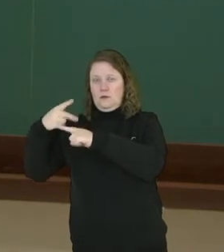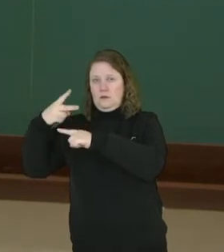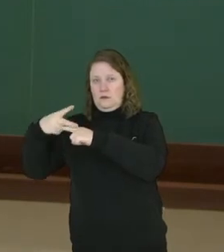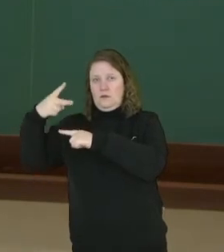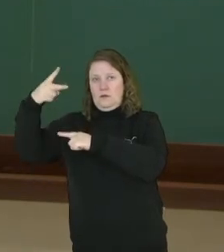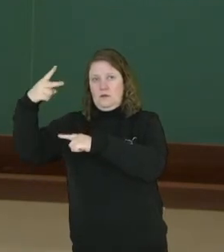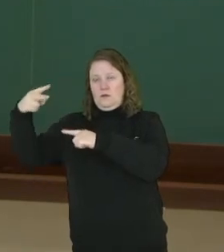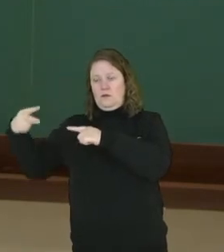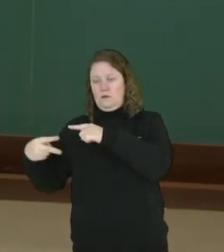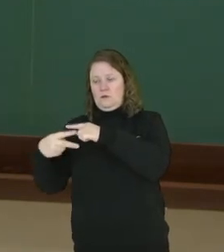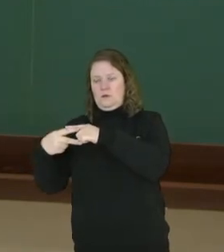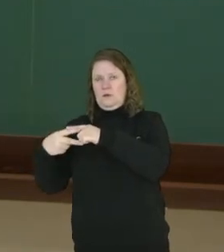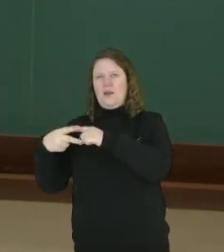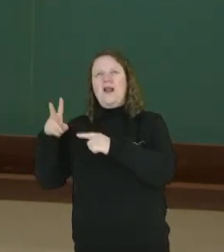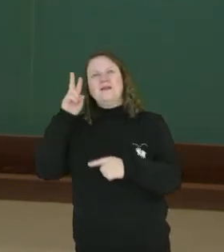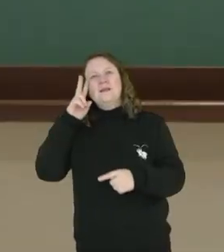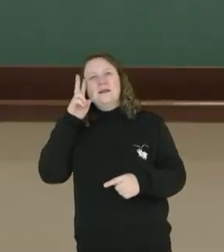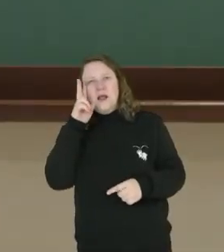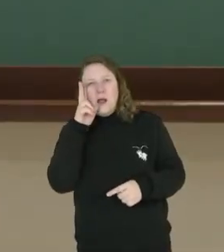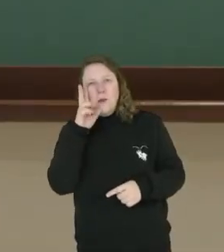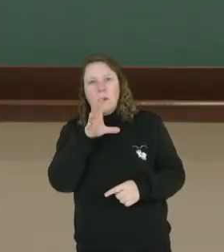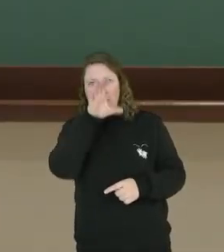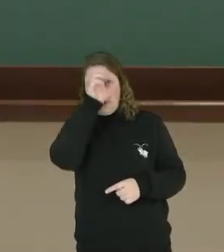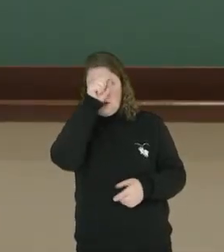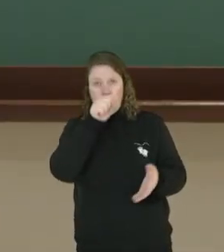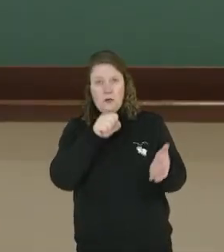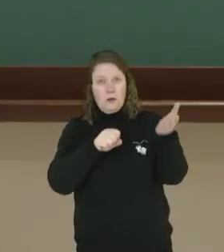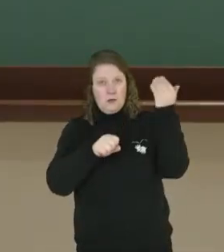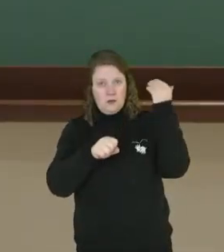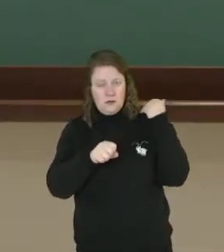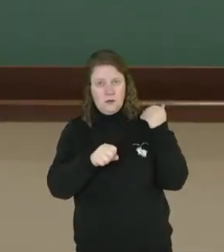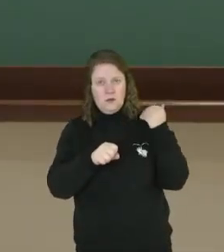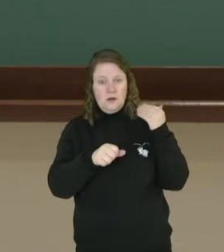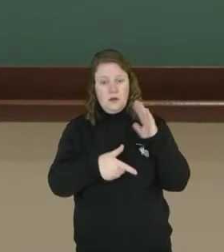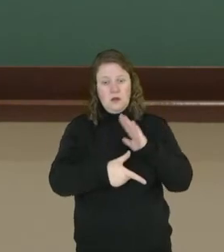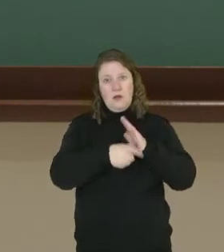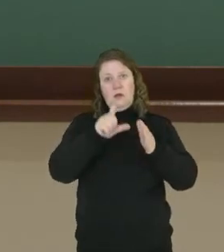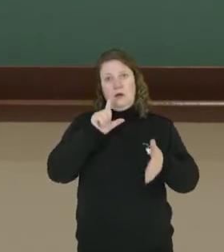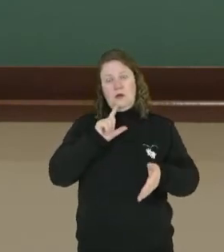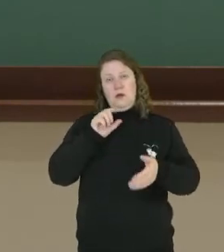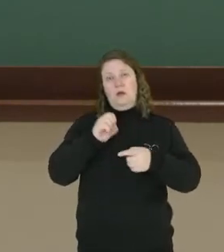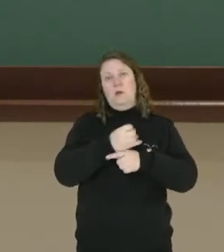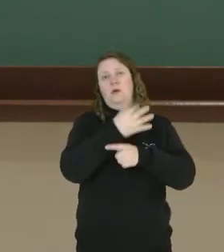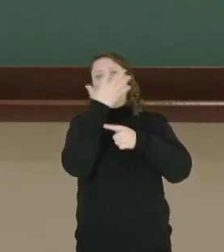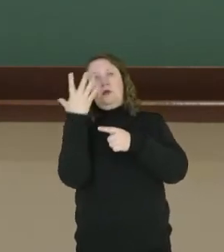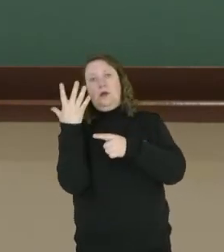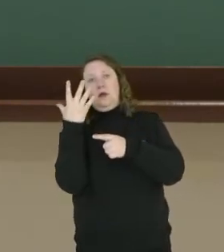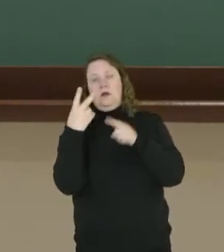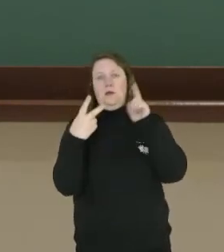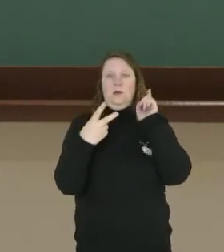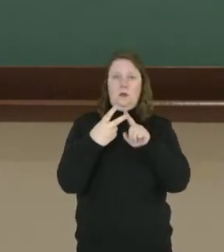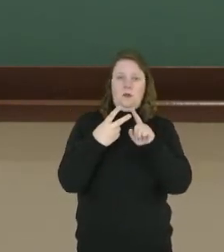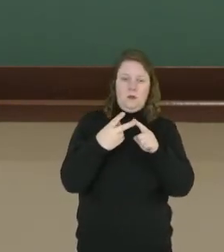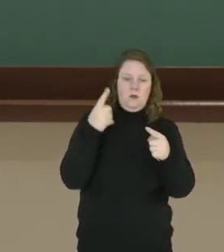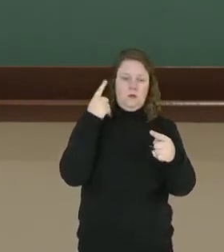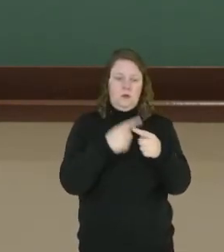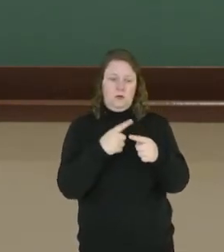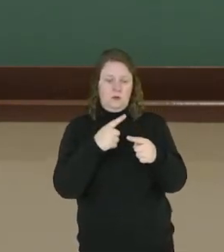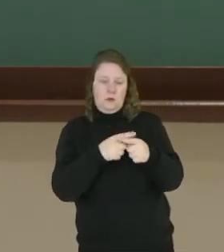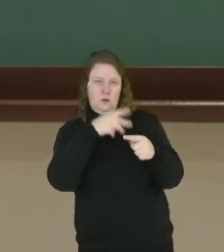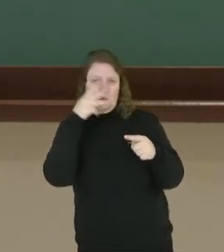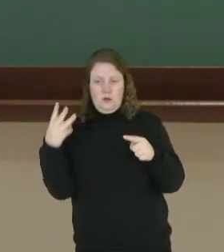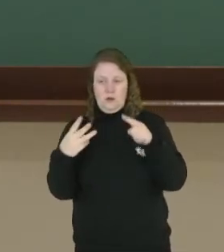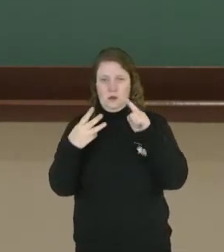resolve o que primeiro? Cara, você sabe. Resolve primeiro a multiplicação, você tem potência. Resolve primeiro as potências, depois a multiplicação, depois a